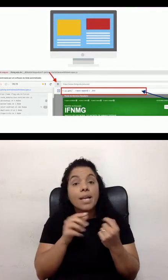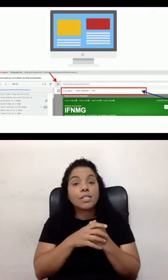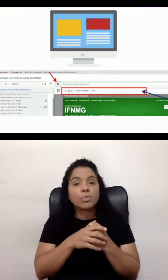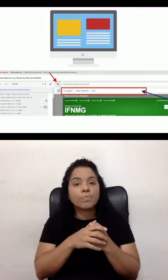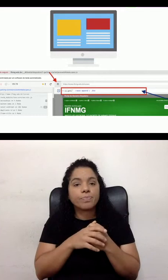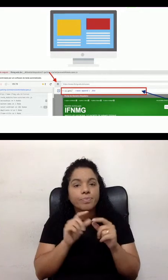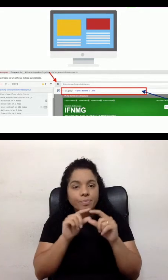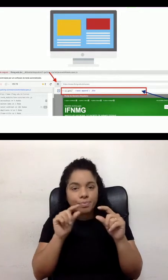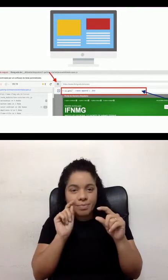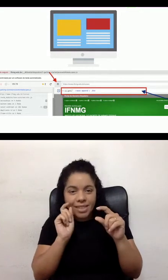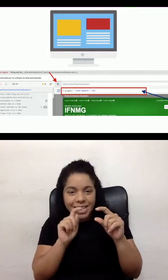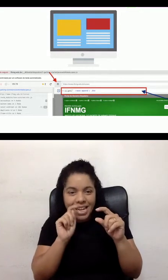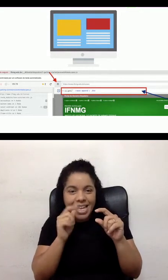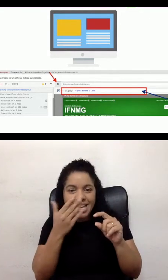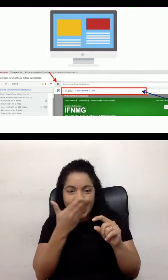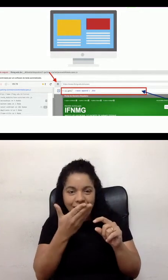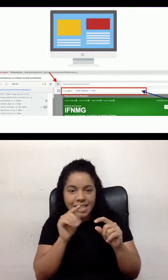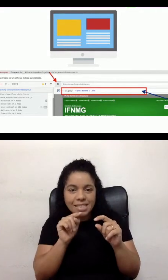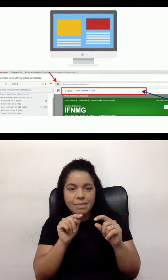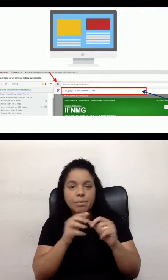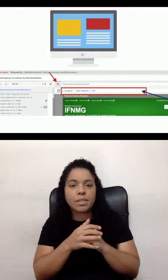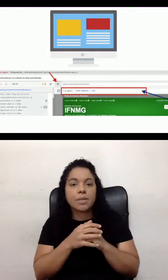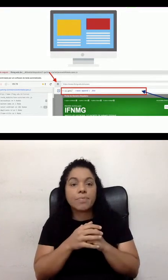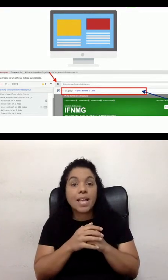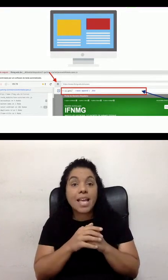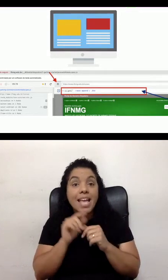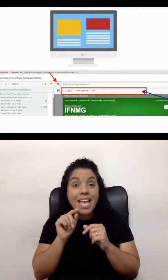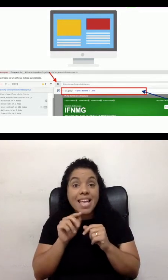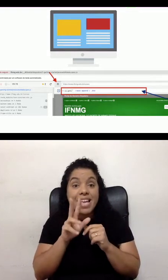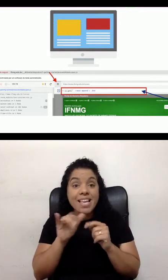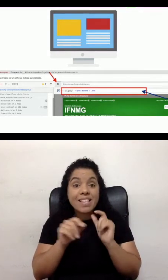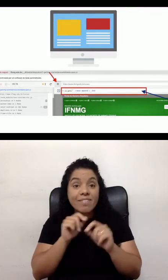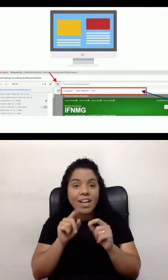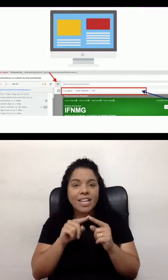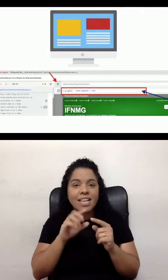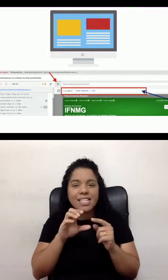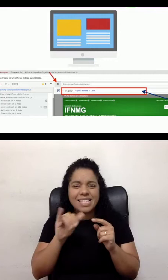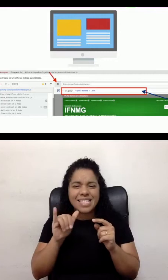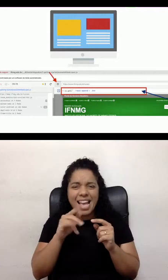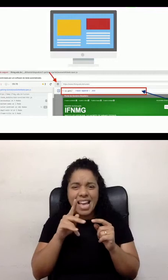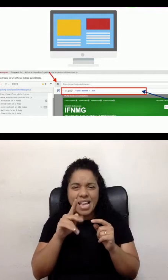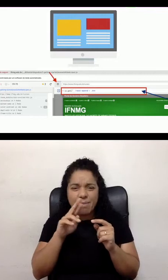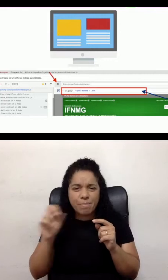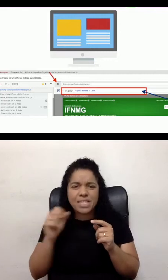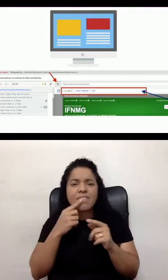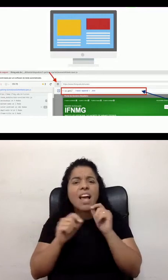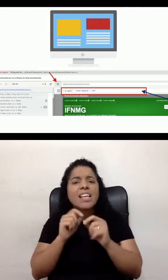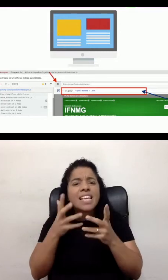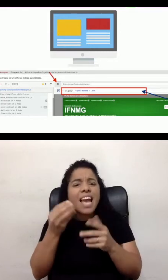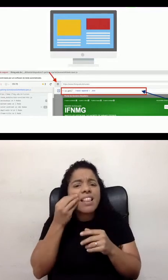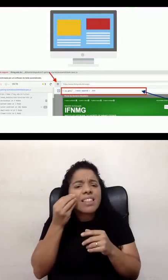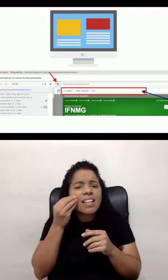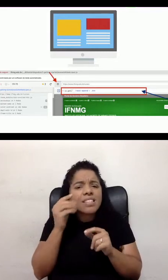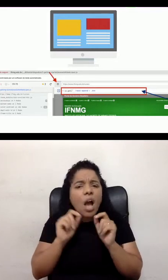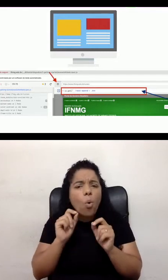clica aqui nesse botãozinho. Aqui vai falar assim para você. O que você quer testar ou o